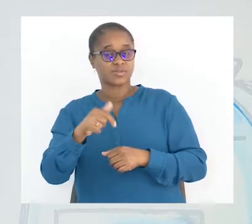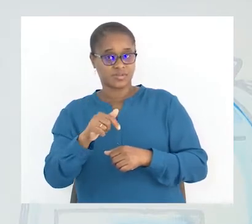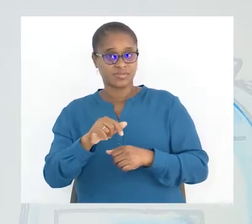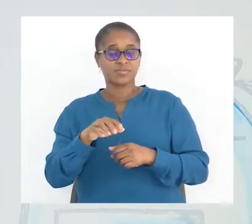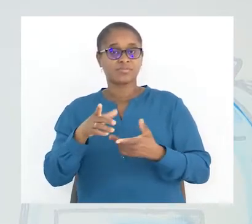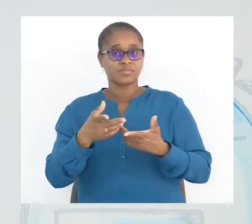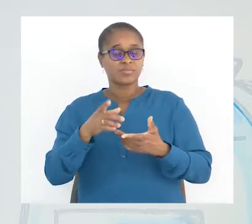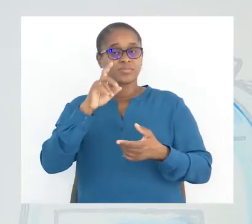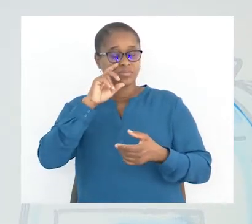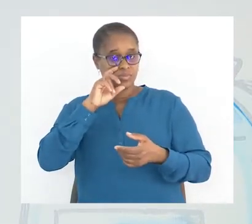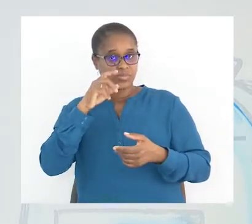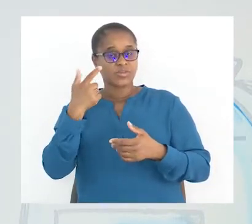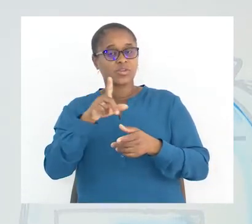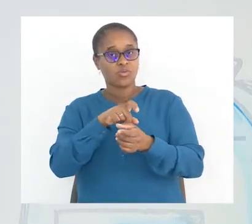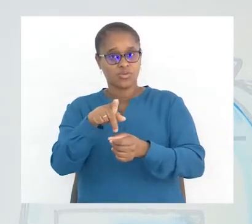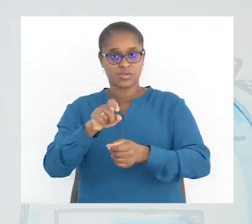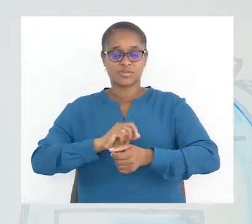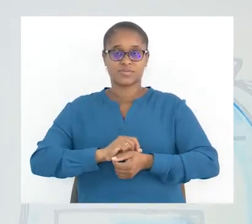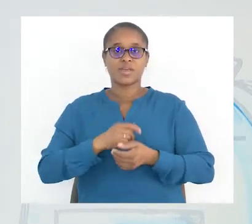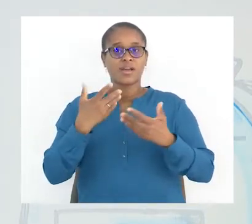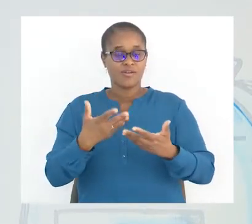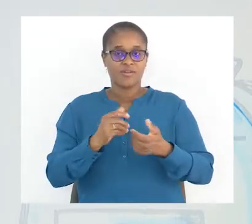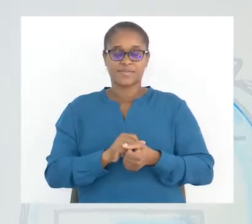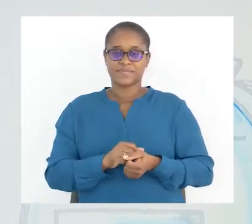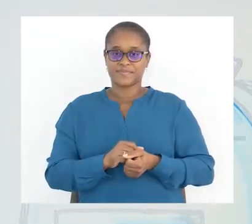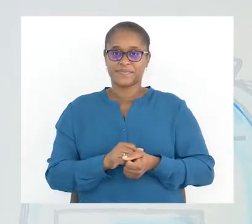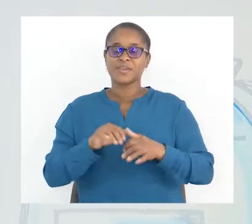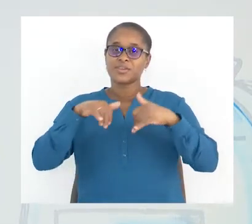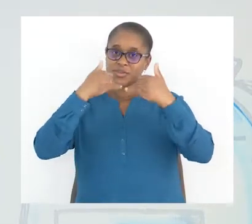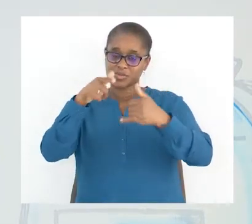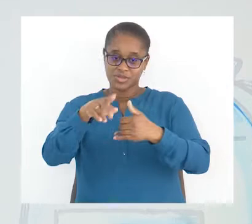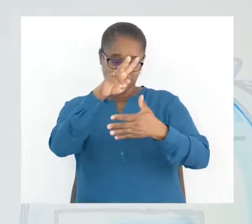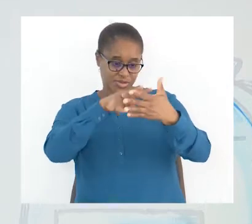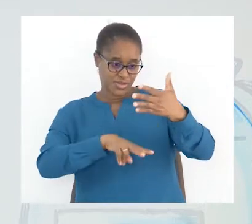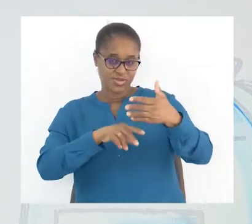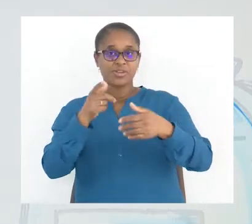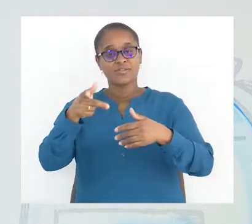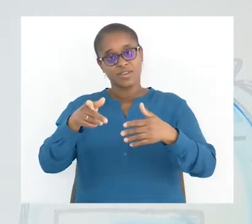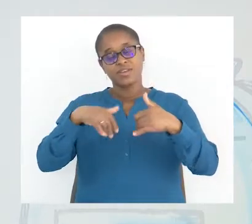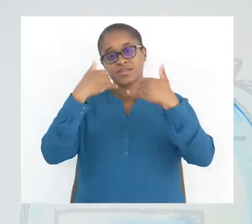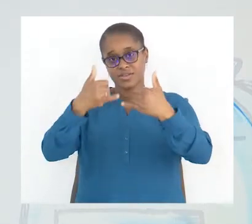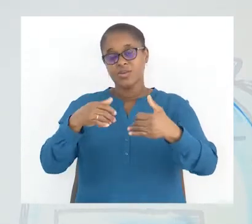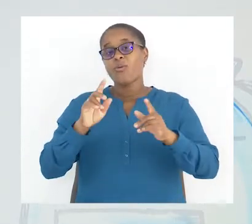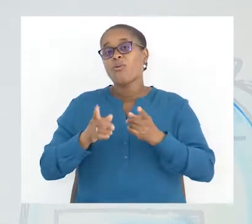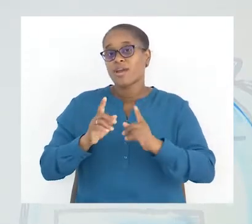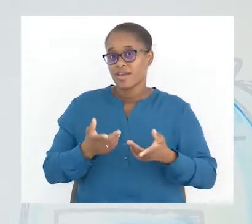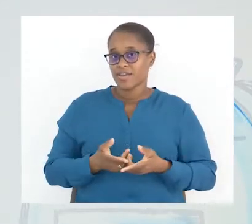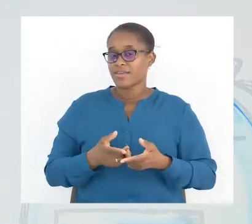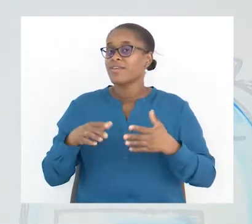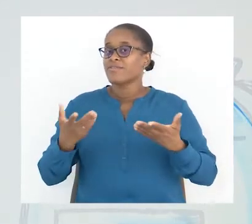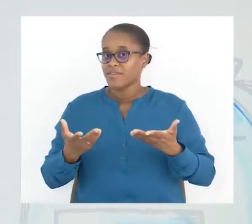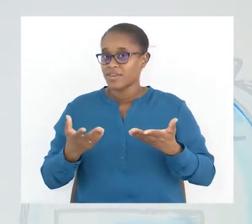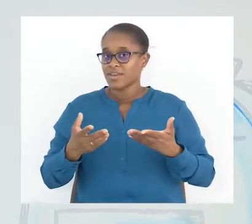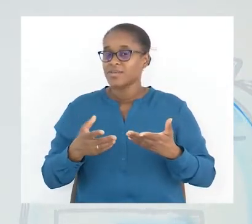para prevenirmos sobre a Covid. Agora, depois deste texto, vem logo a seguir o quê? Vem